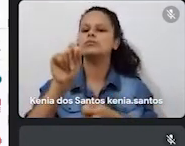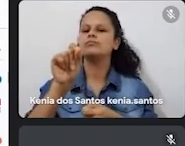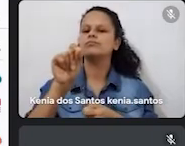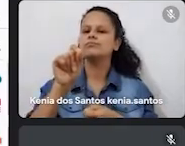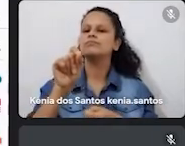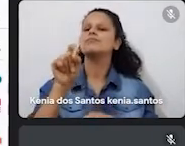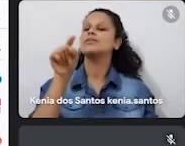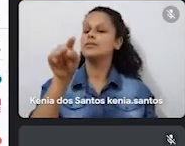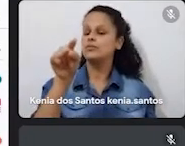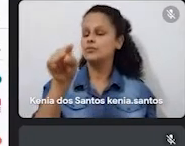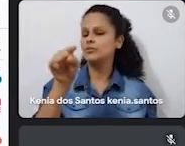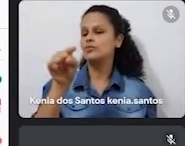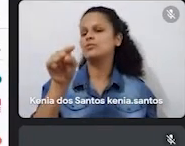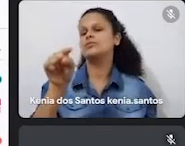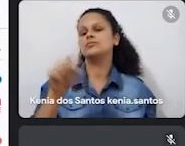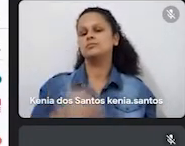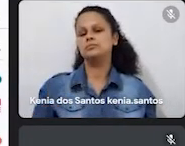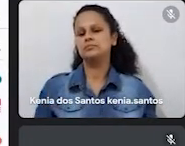Vai